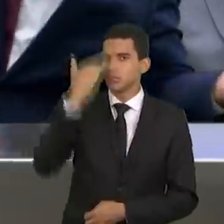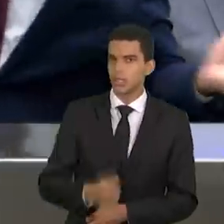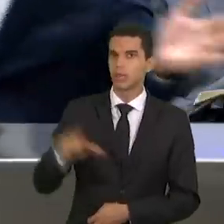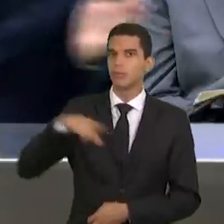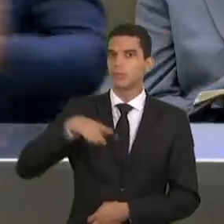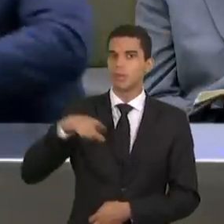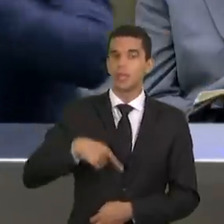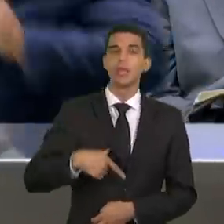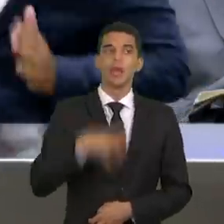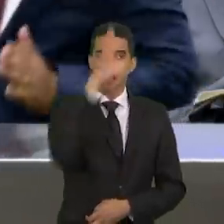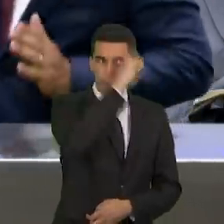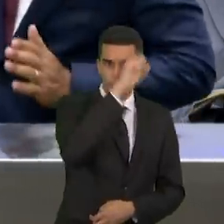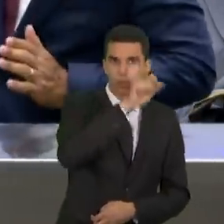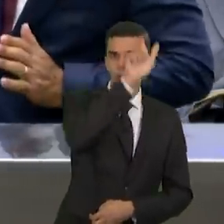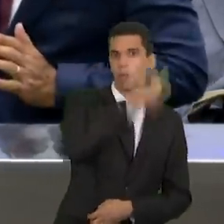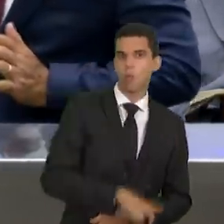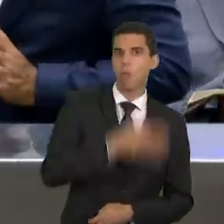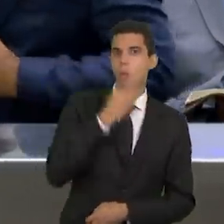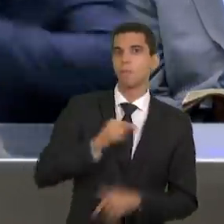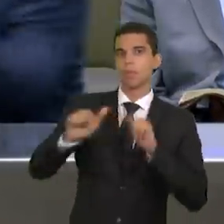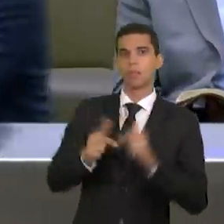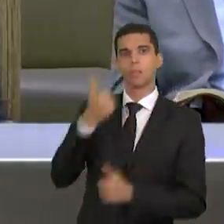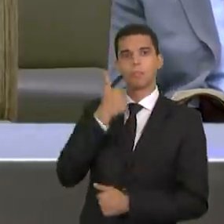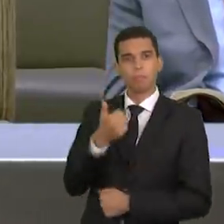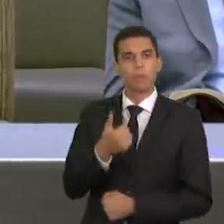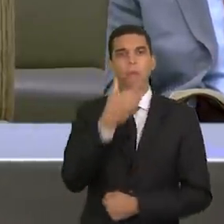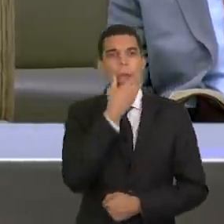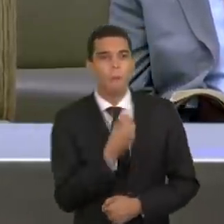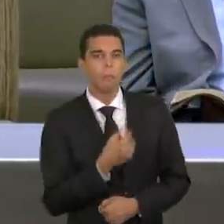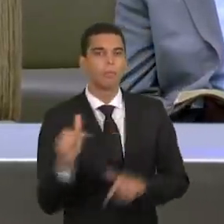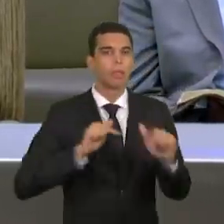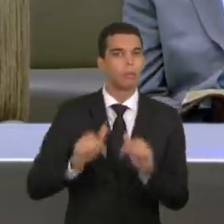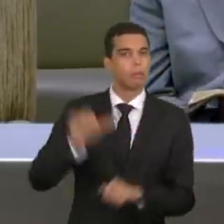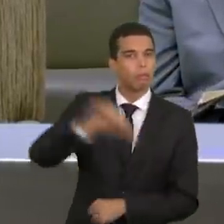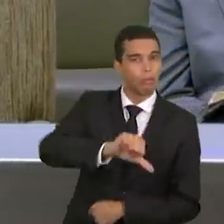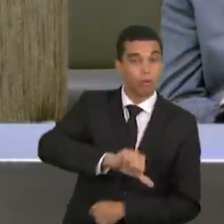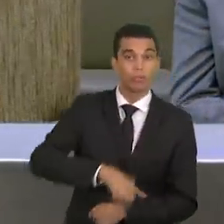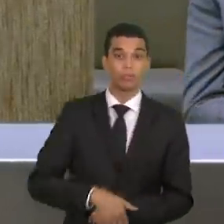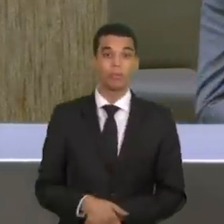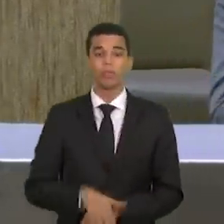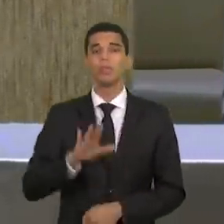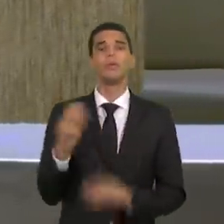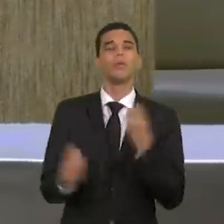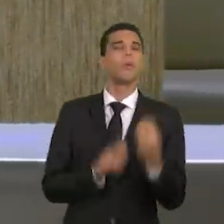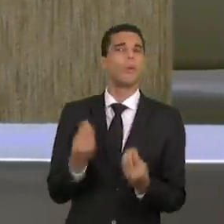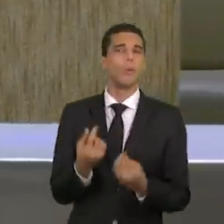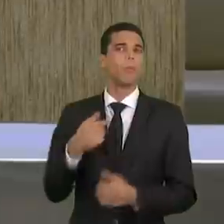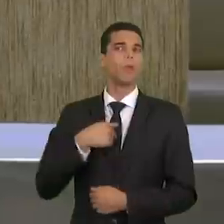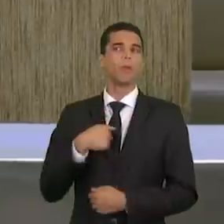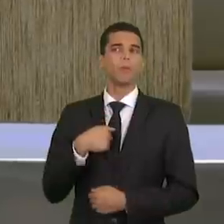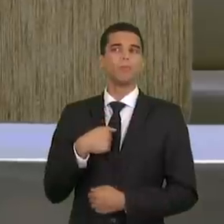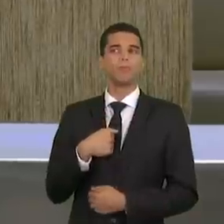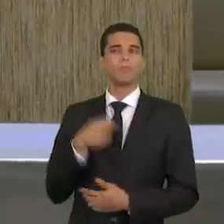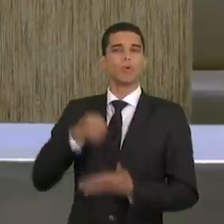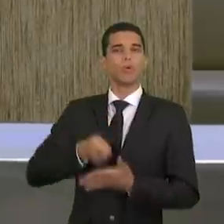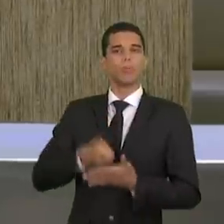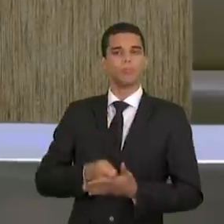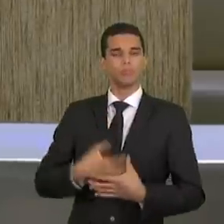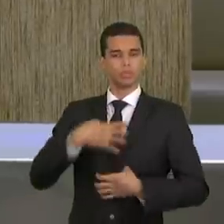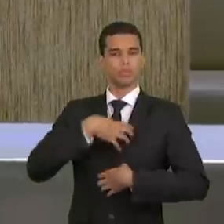do servo fiel e do infiel, como é que eu devo estar para este